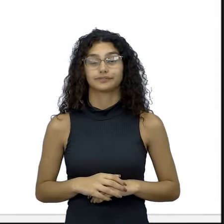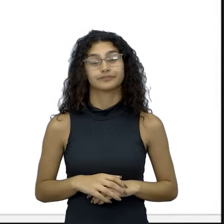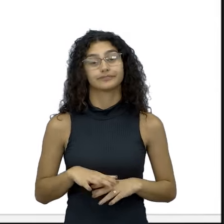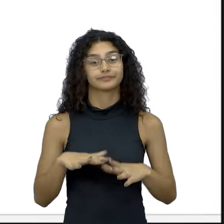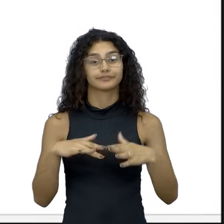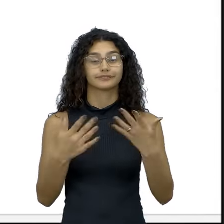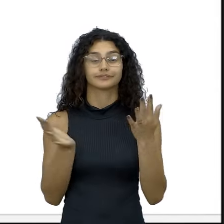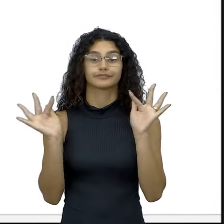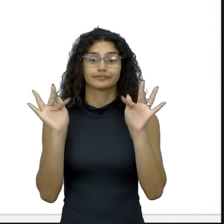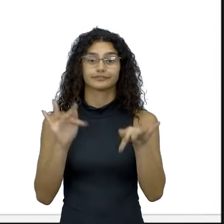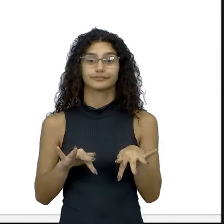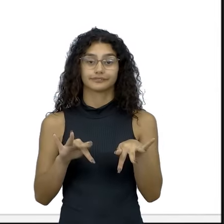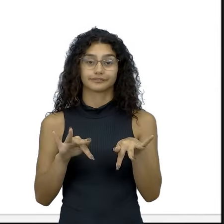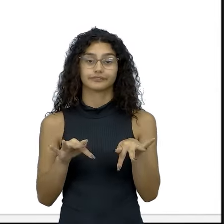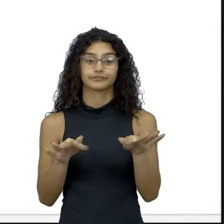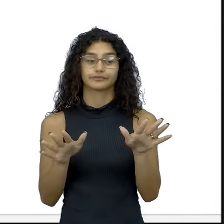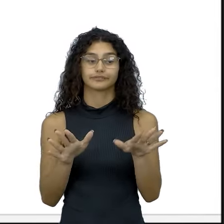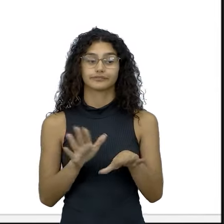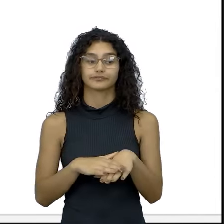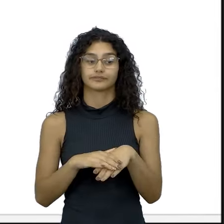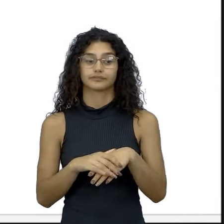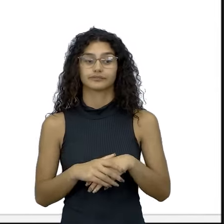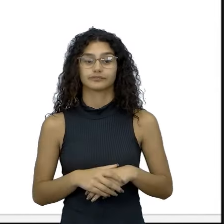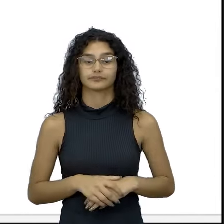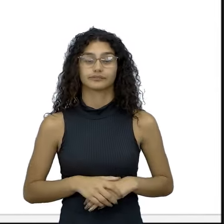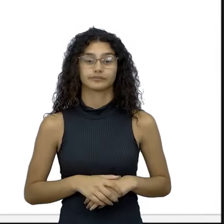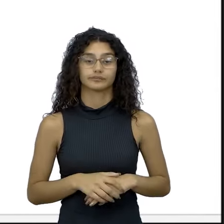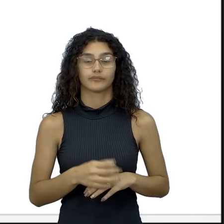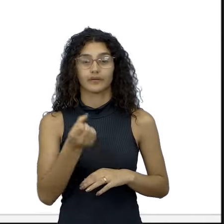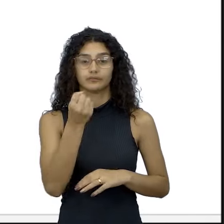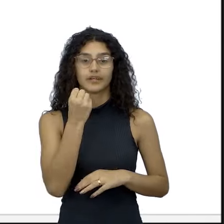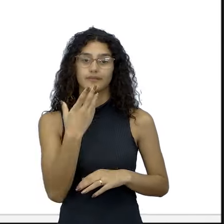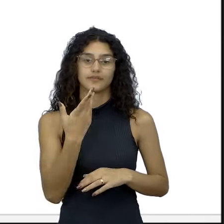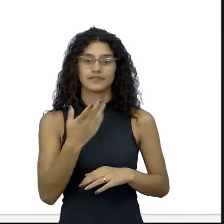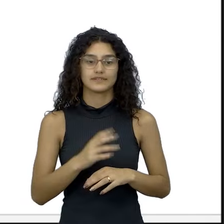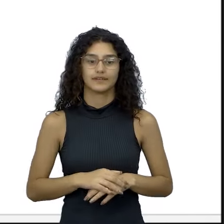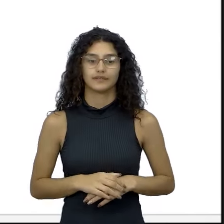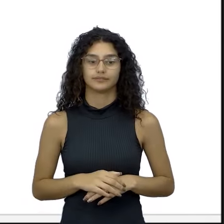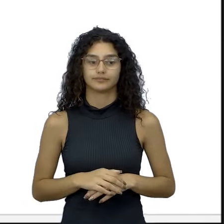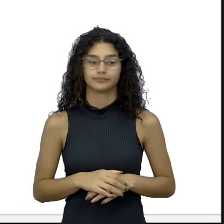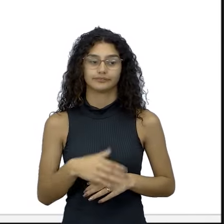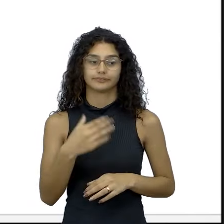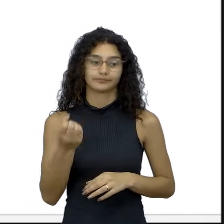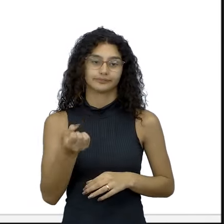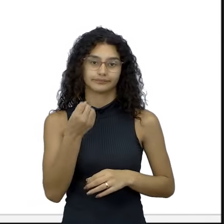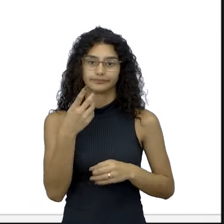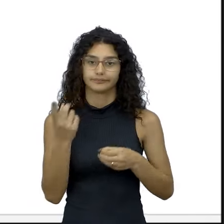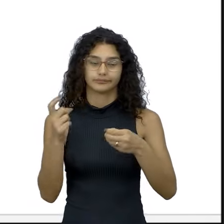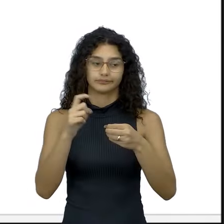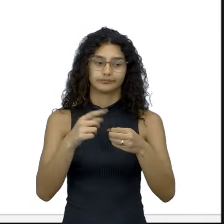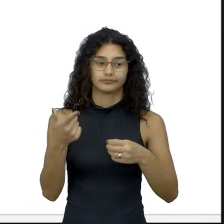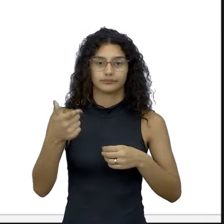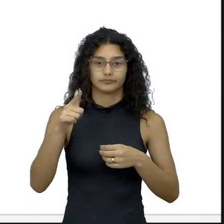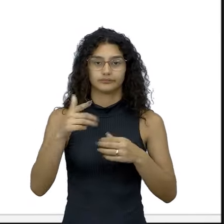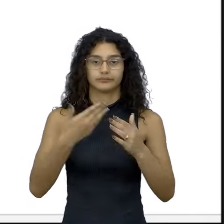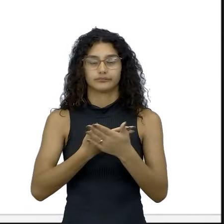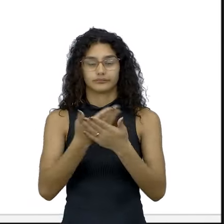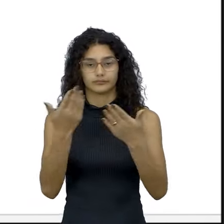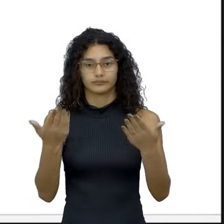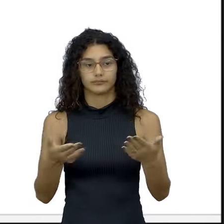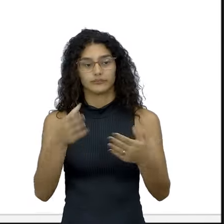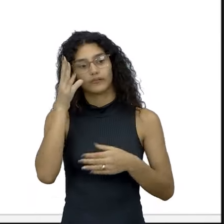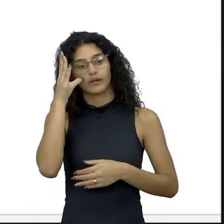aí, finalizando, eu quero, né, dizer que foi muito bom estar aqui com vocês mais uma vez, né, falando aí de verbetes